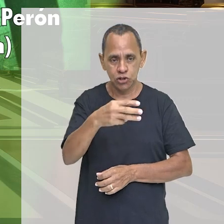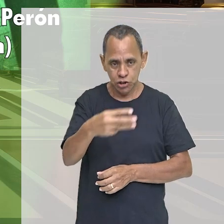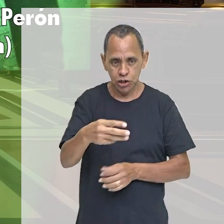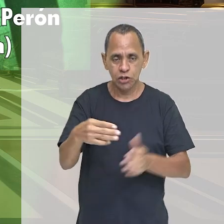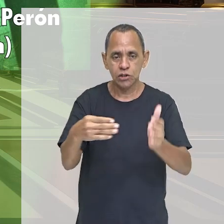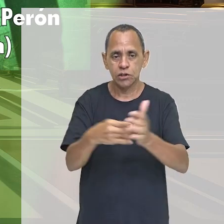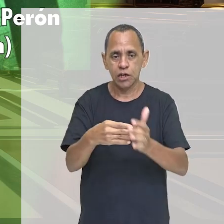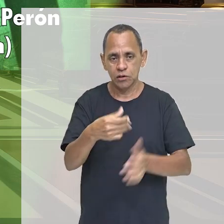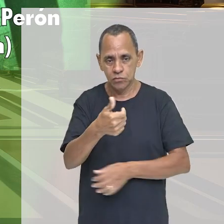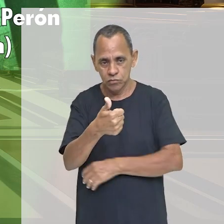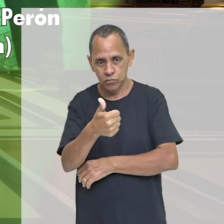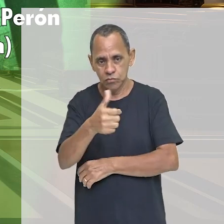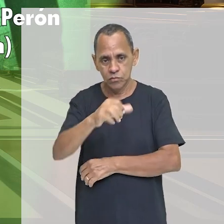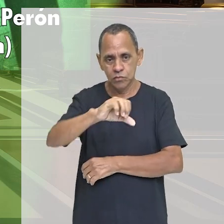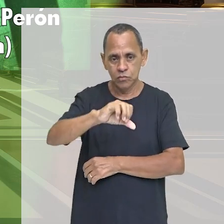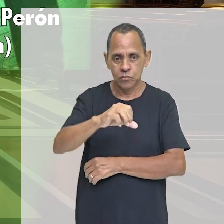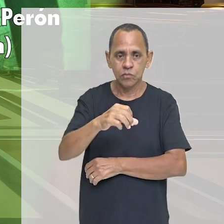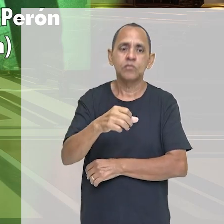1973 a